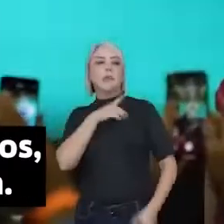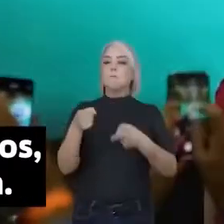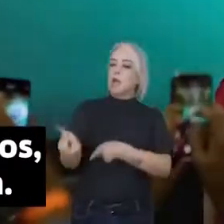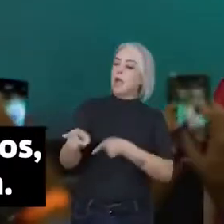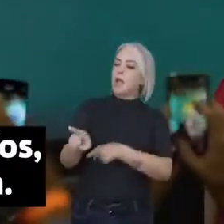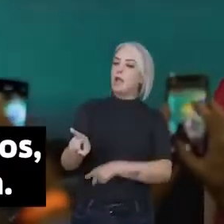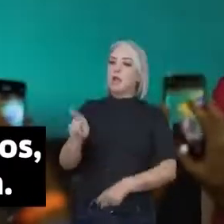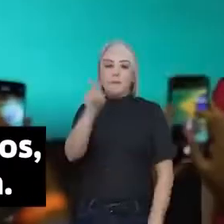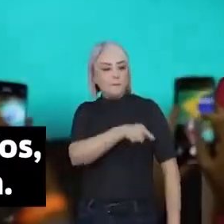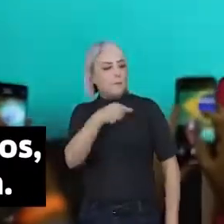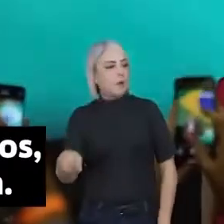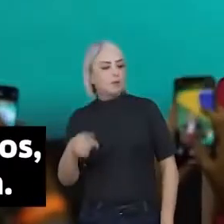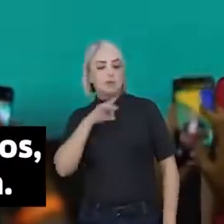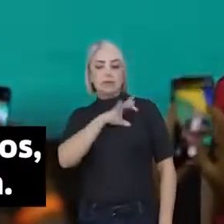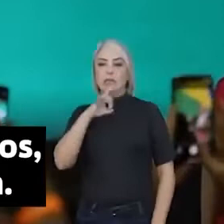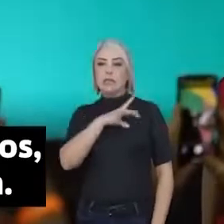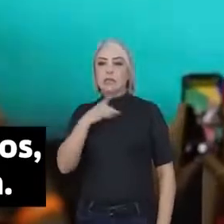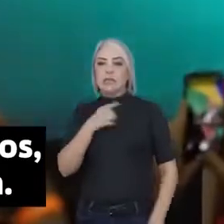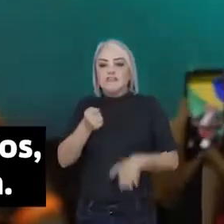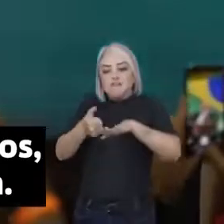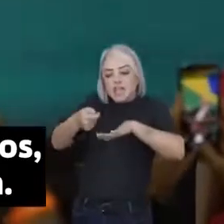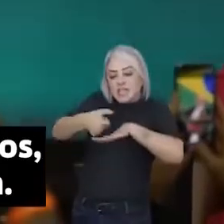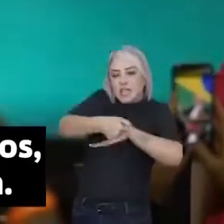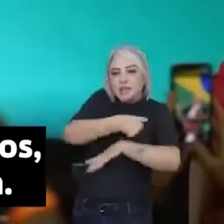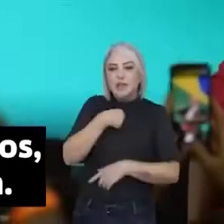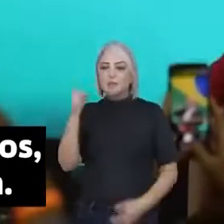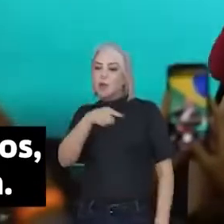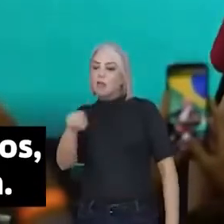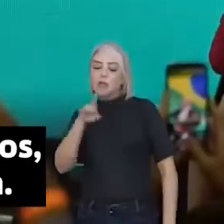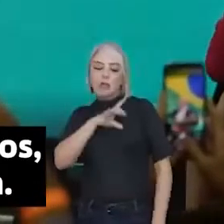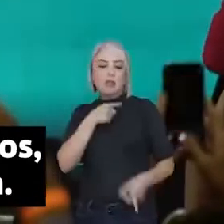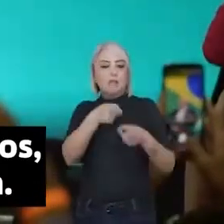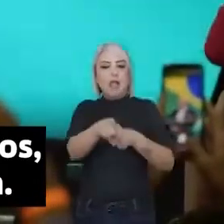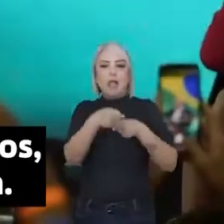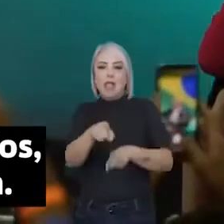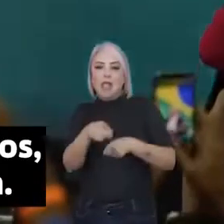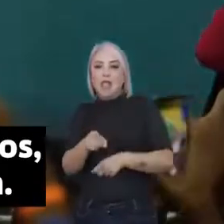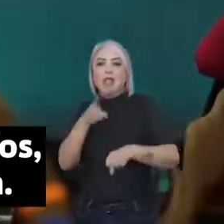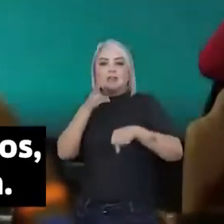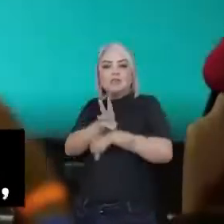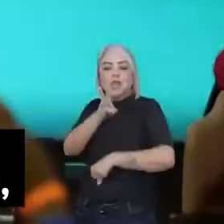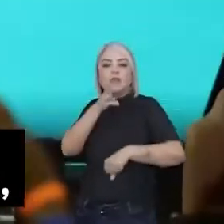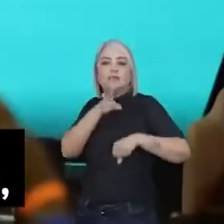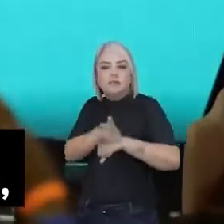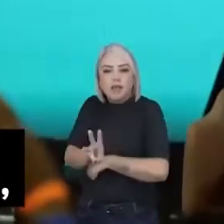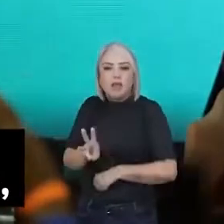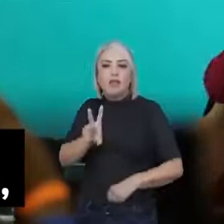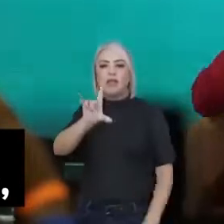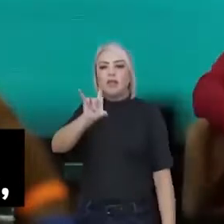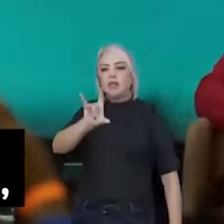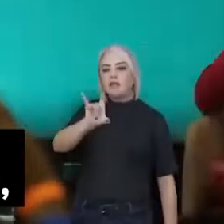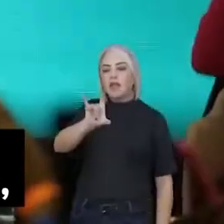ter medo de fake news. É proibido ter medo de provocações via Zap, via Instagram. Ou seja,